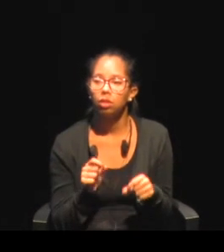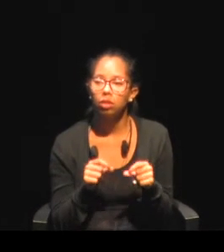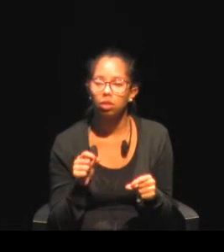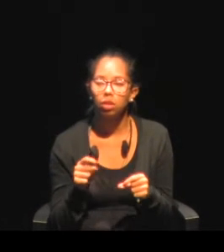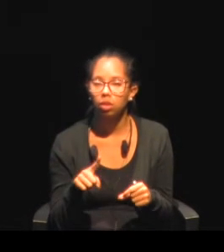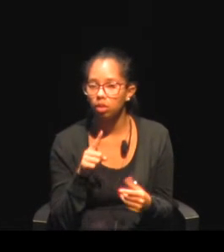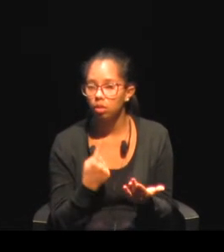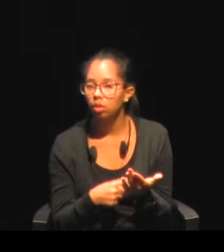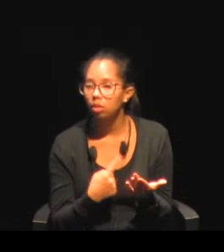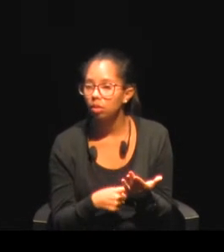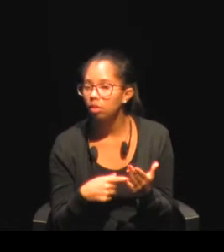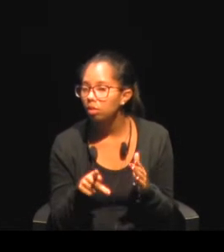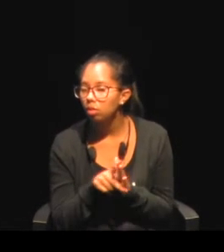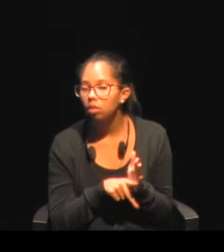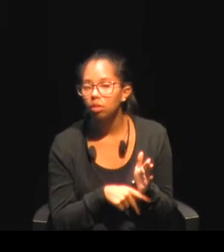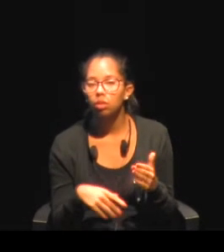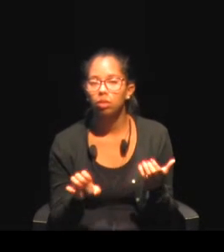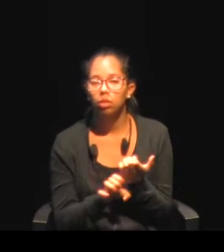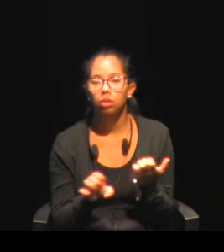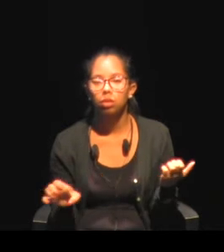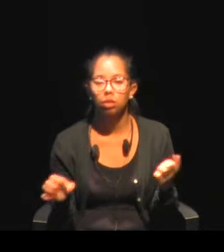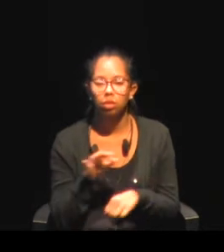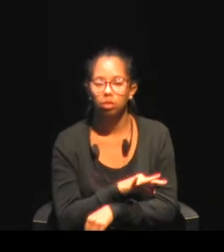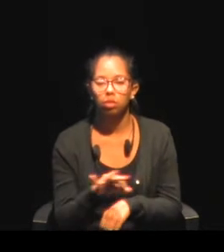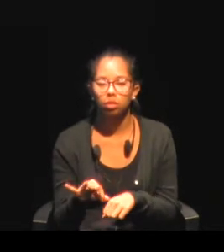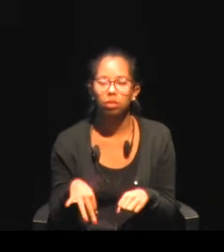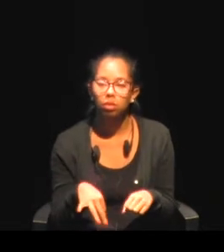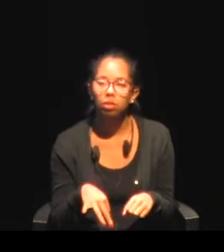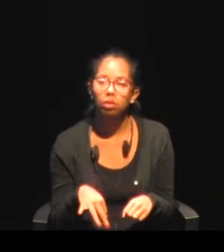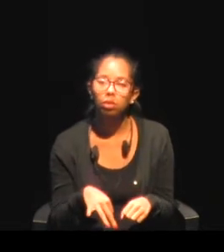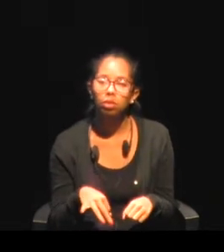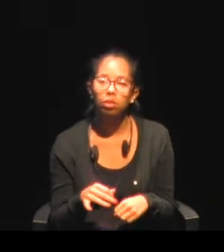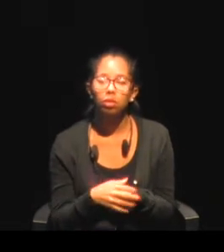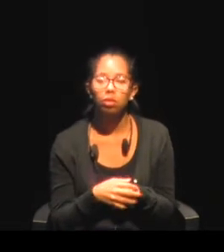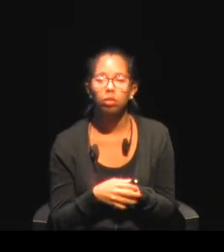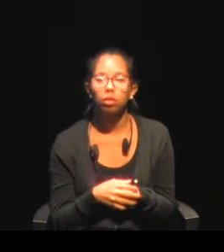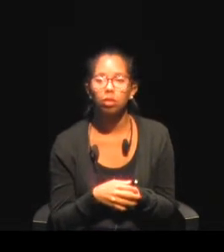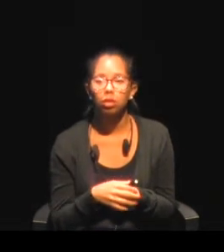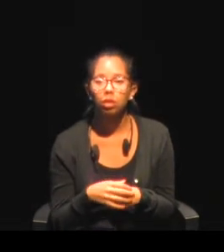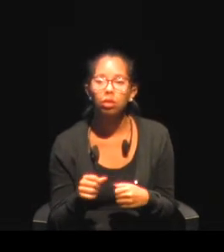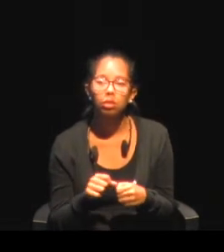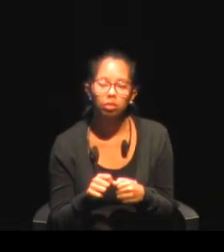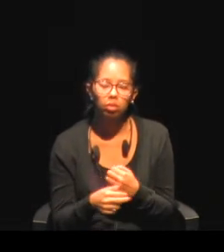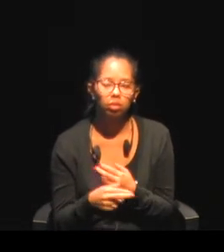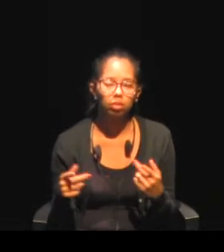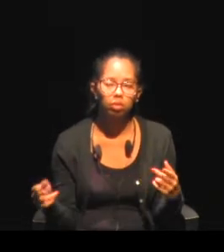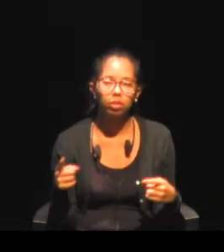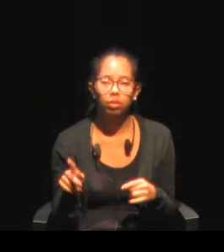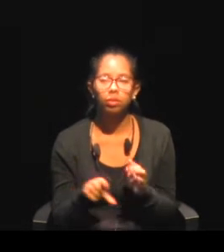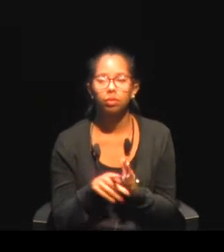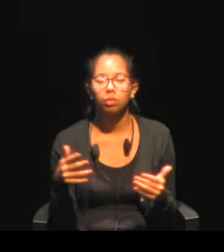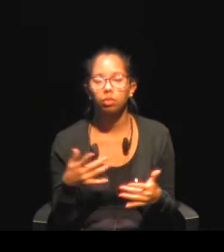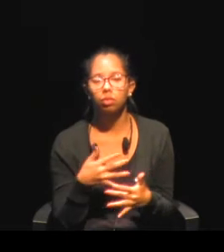caberia a gente conversar aqui, quer dizer, o compromisso que uma proposta de arquitetura necessariamente tem com o seu entorno, com a